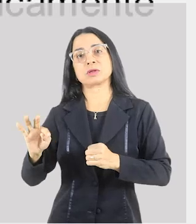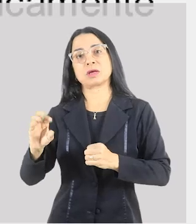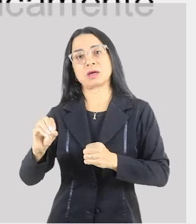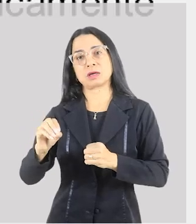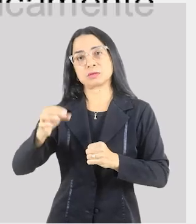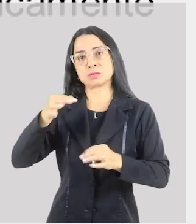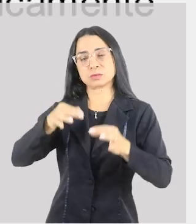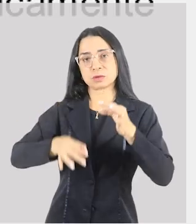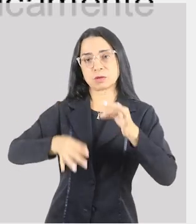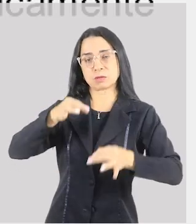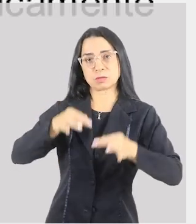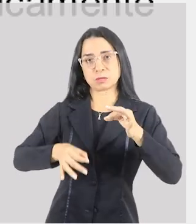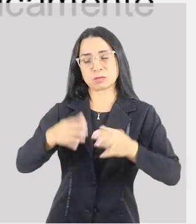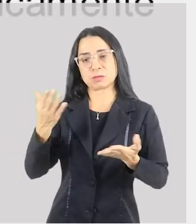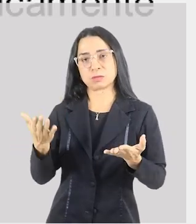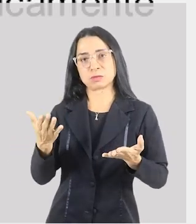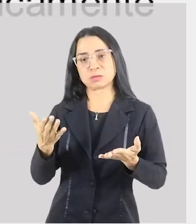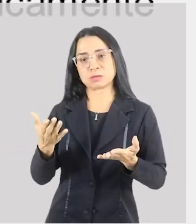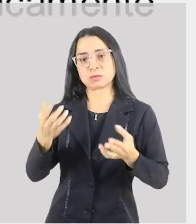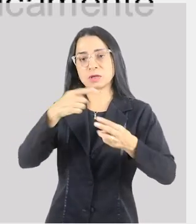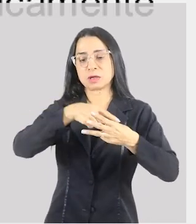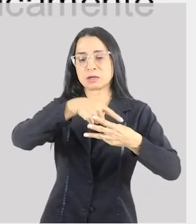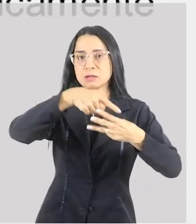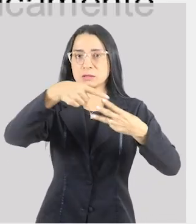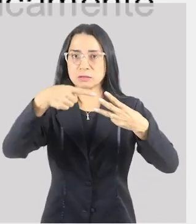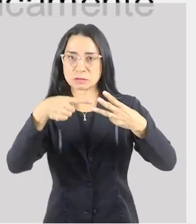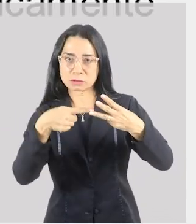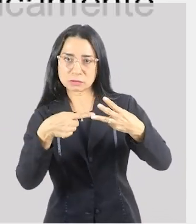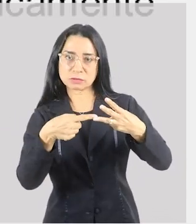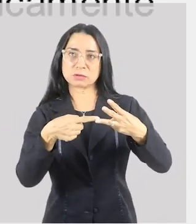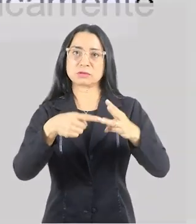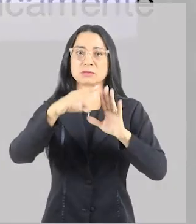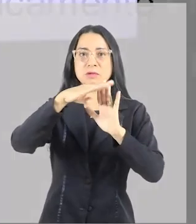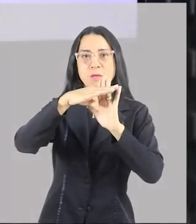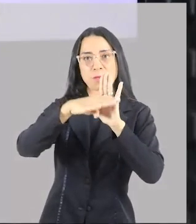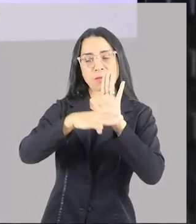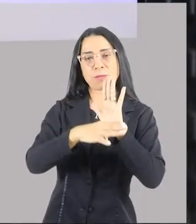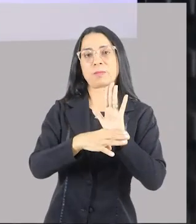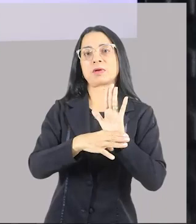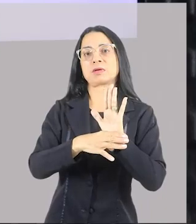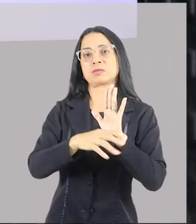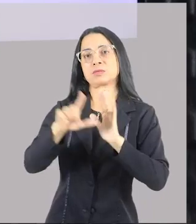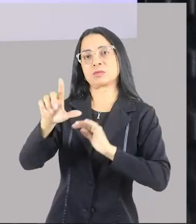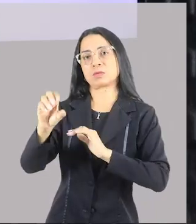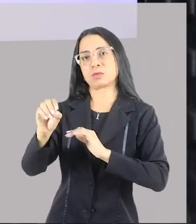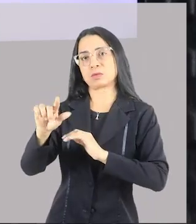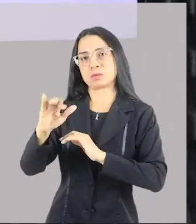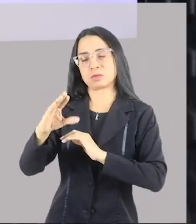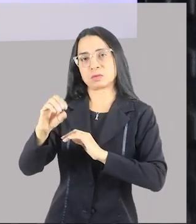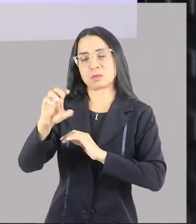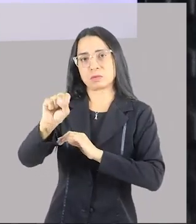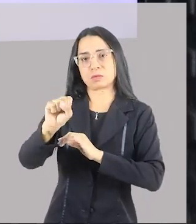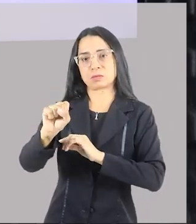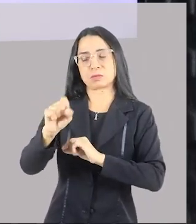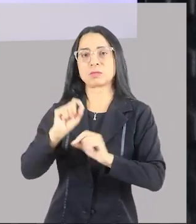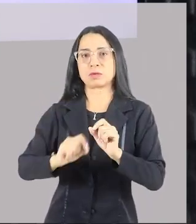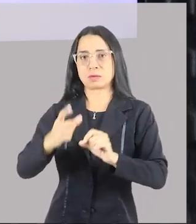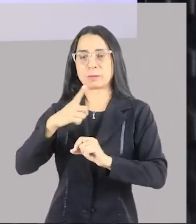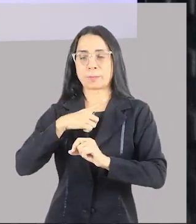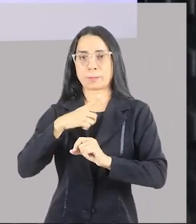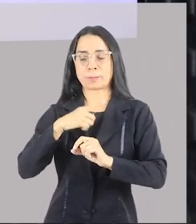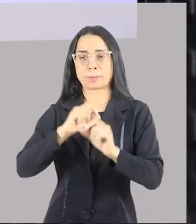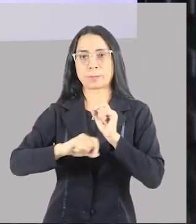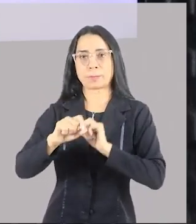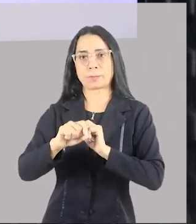jurídicos, eles estão sujeitos a 3 planos lógicos. O que isso quer dizer? O ato administrativo, para que ele exista, para